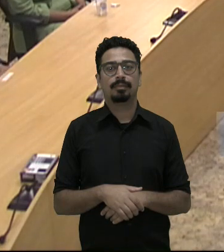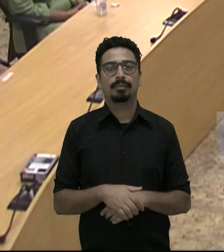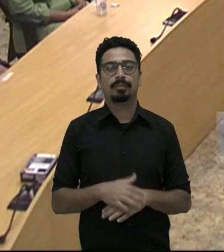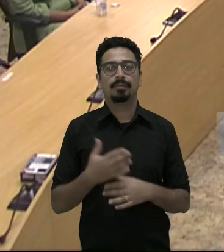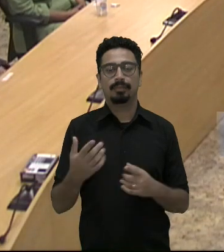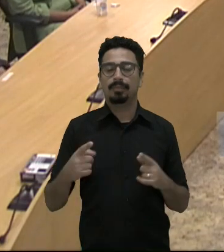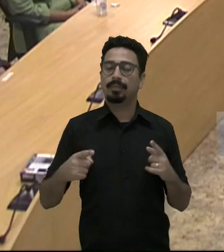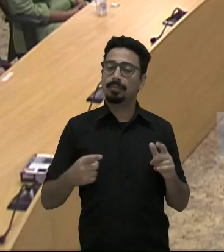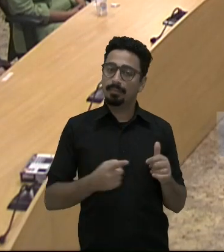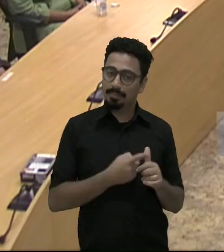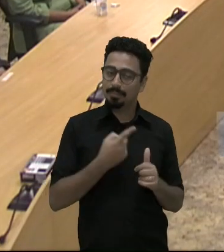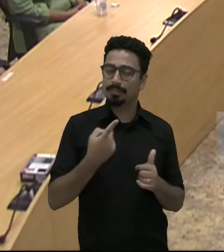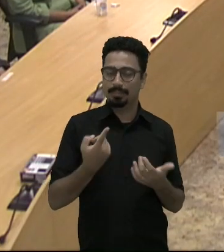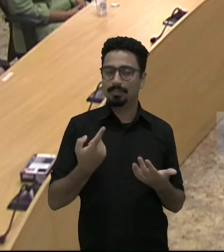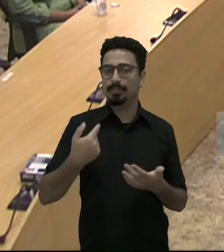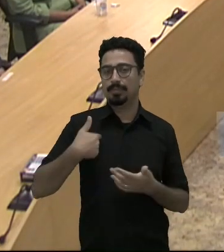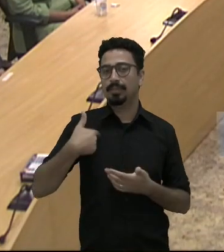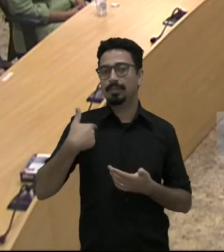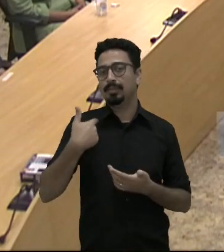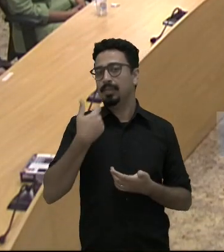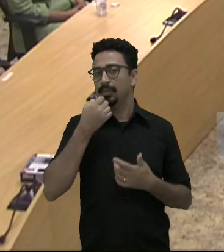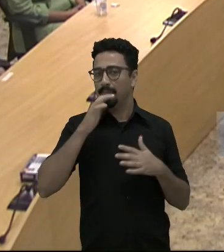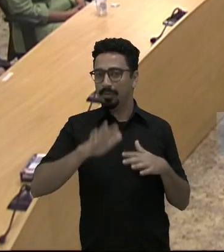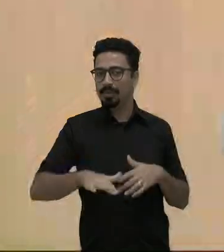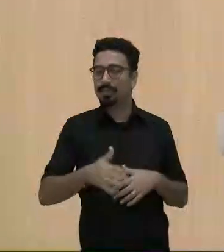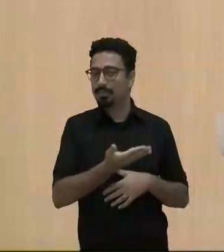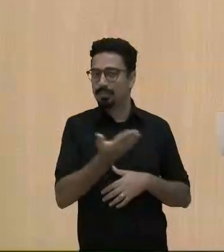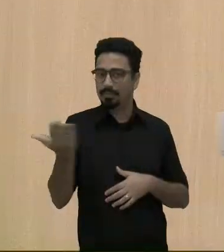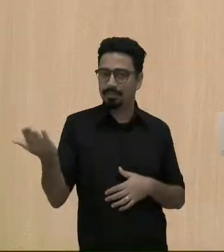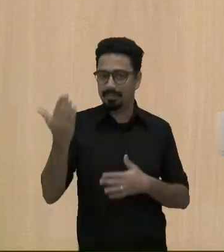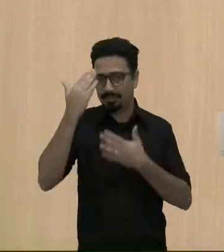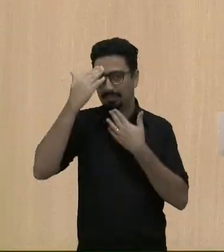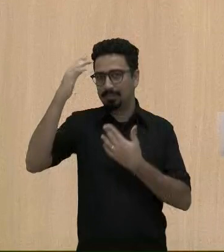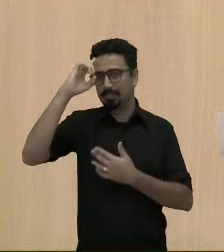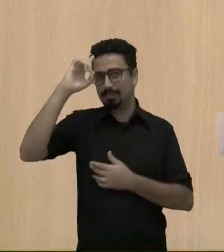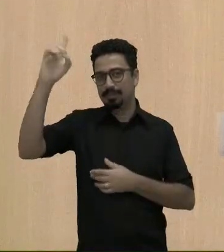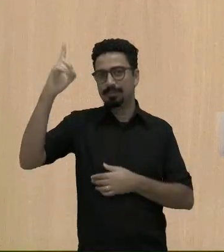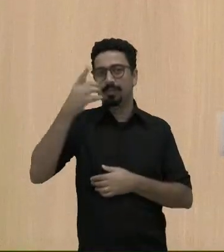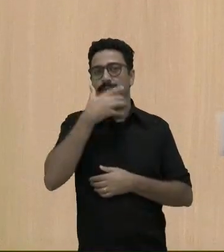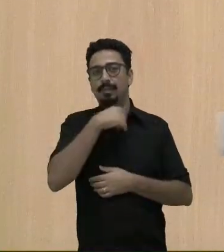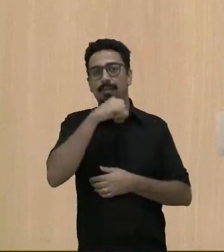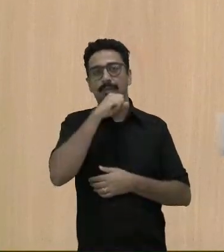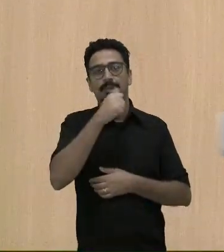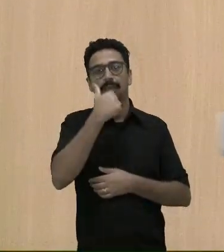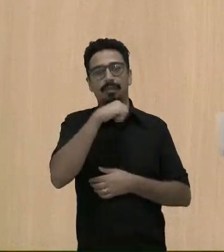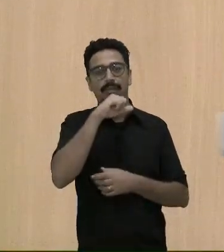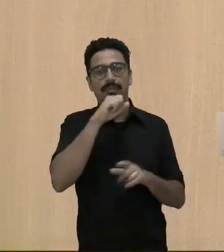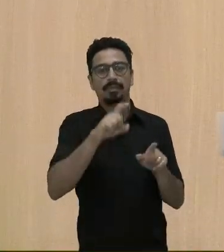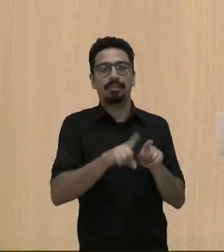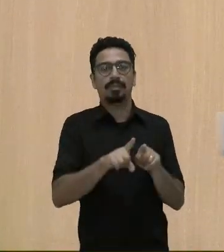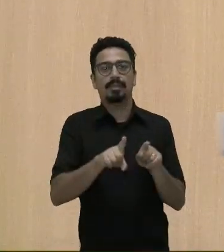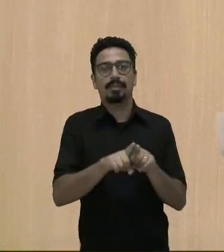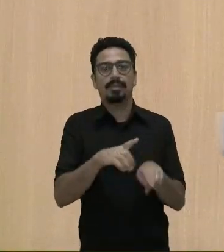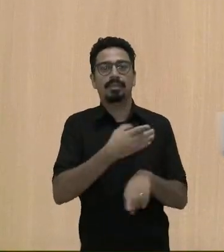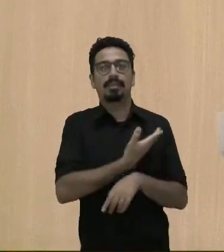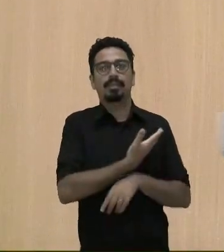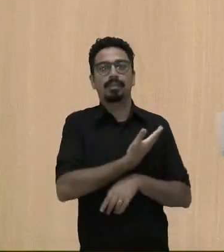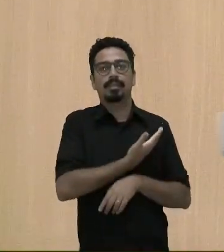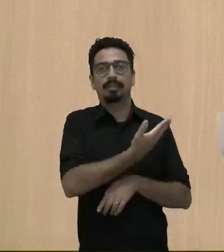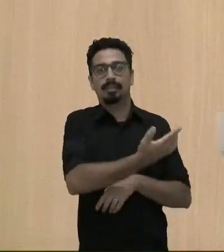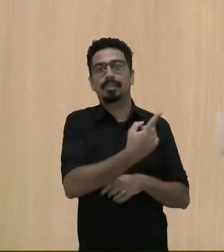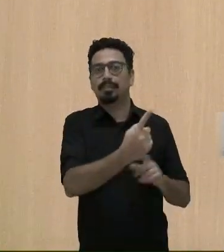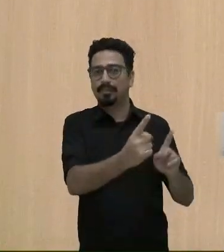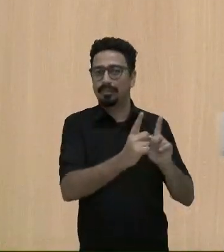Primeiramente, boa tarde a todos. Eu queria agradecer a Deus, ao meu pai e minha mãe, a minha amiga que foi junto